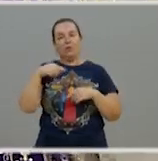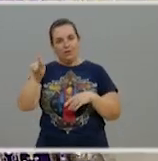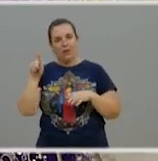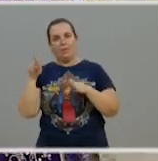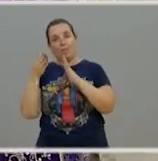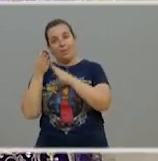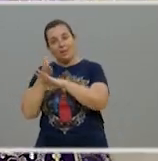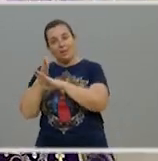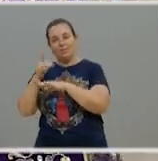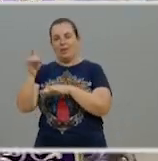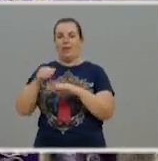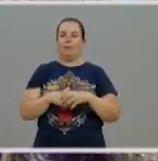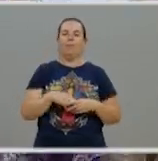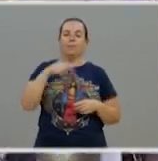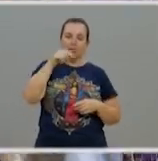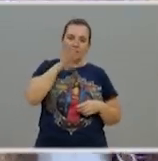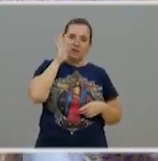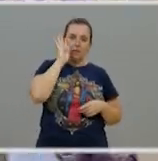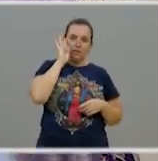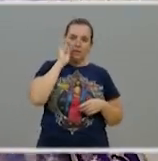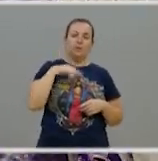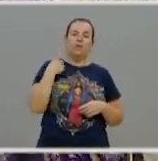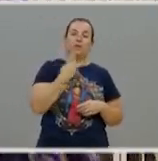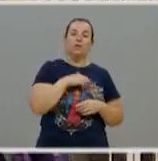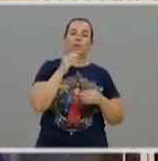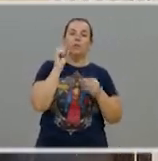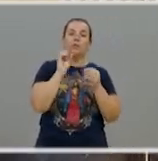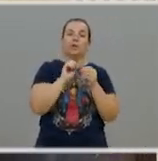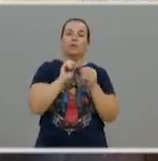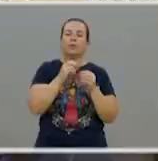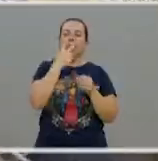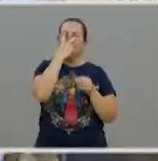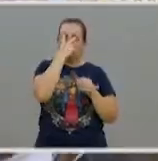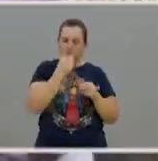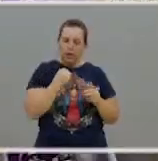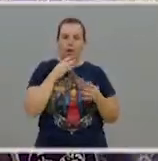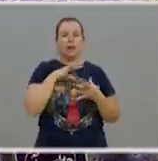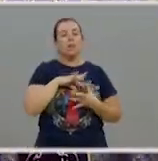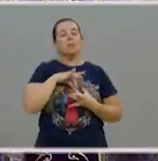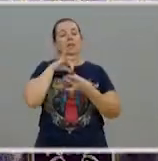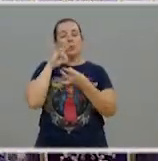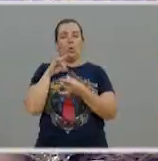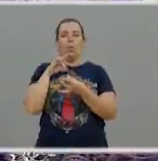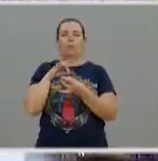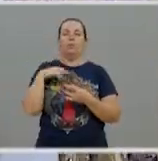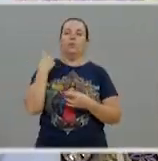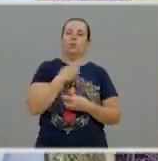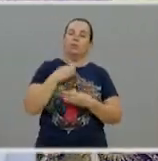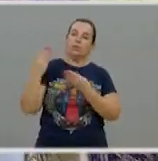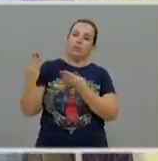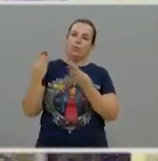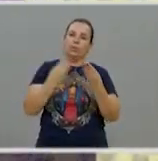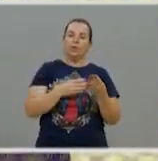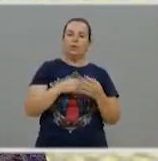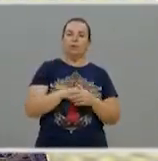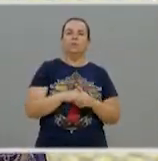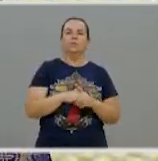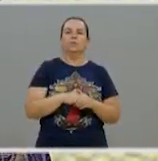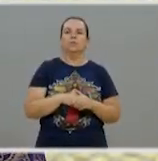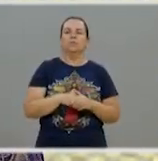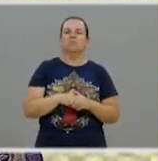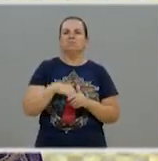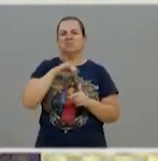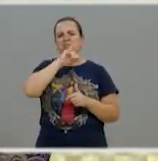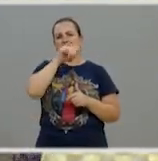E nesta quarta-feira, nós vamos falar sobre cegueira espiritual. E o nosso convidado é o Jade Jadson,